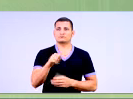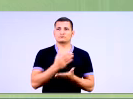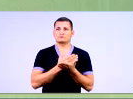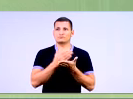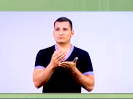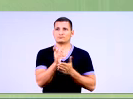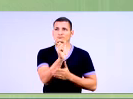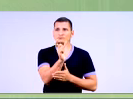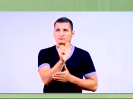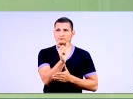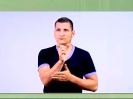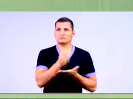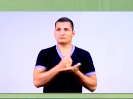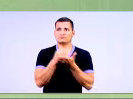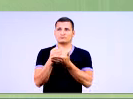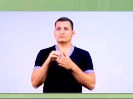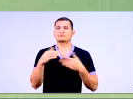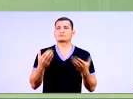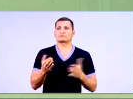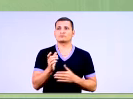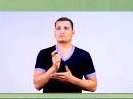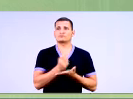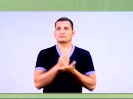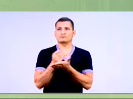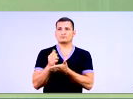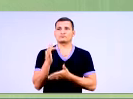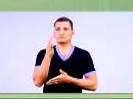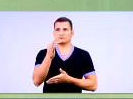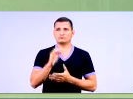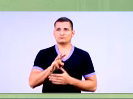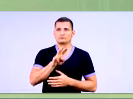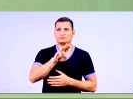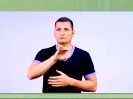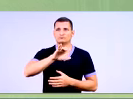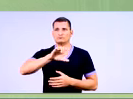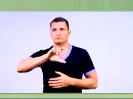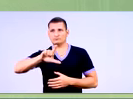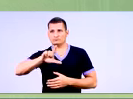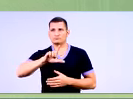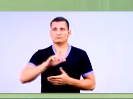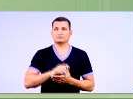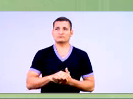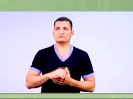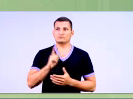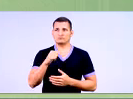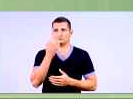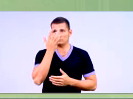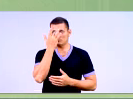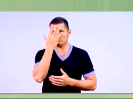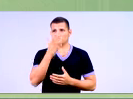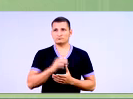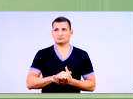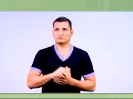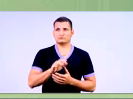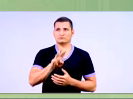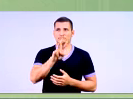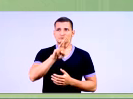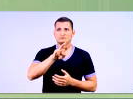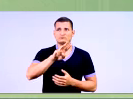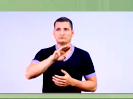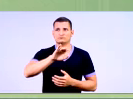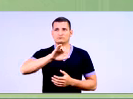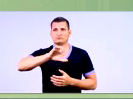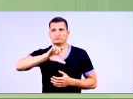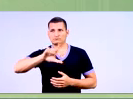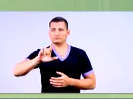inicia com o auxiliar. Qual é o auxiliar do futuro? Will. Então, fica fácil. Will, aí vem o sujeito.